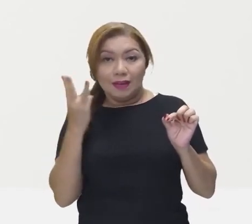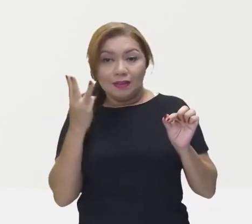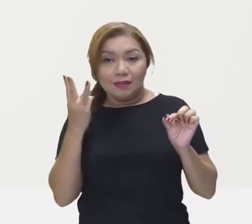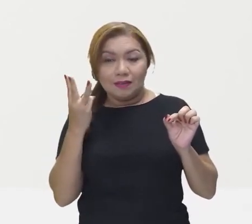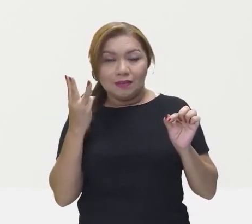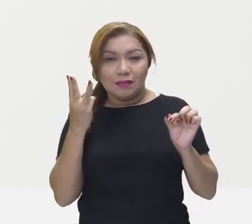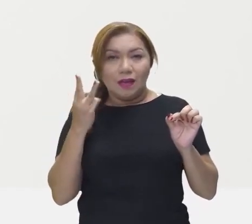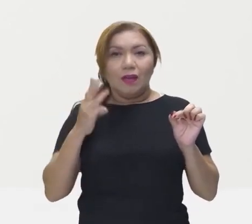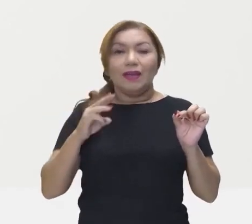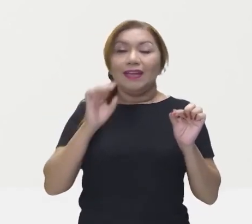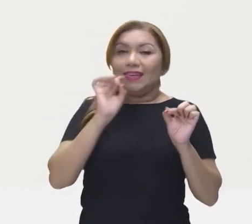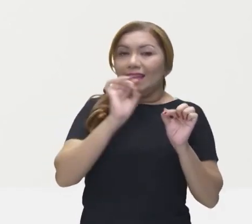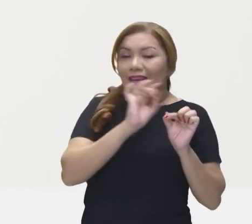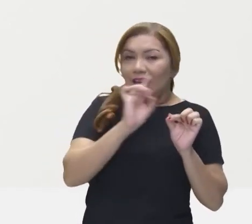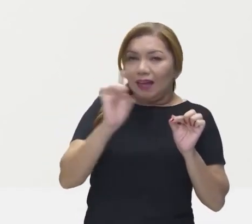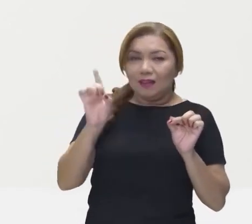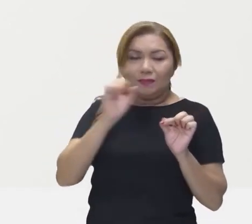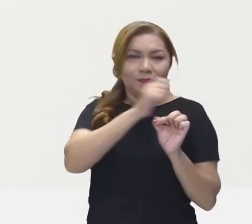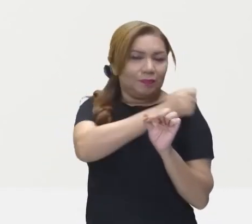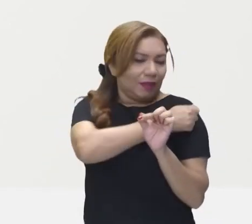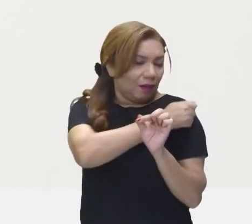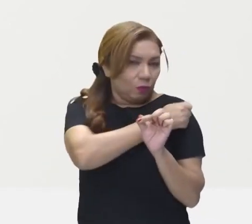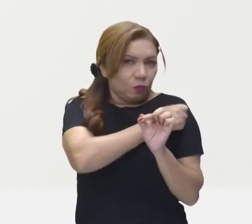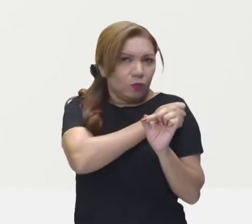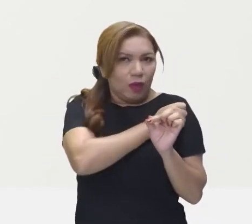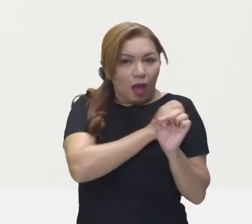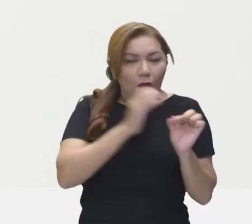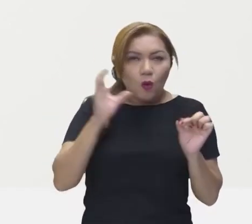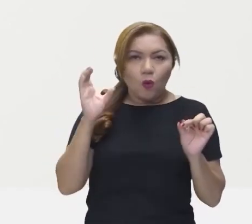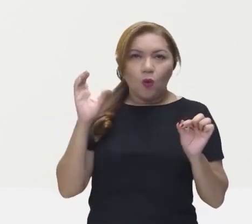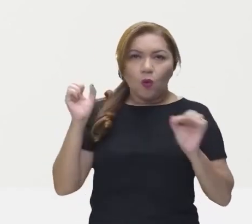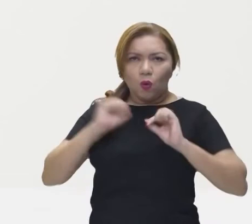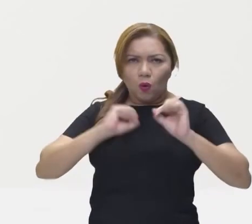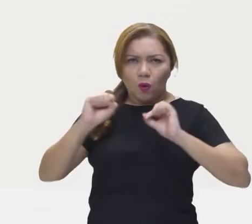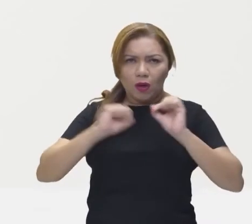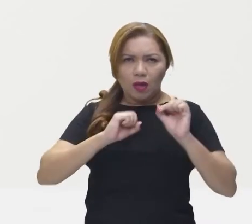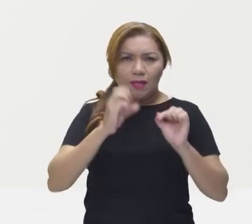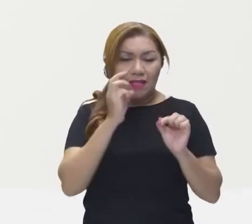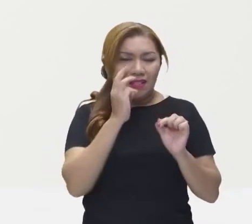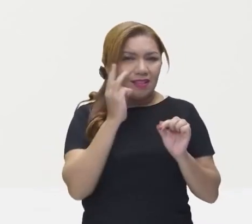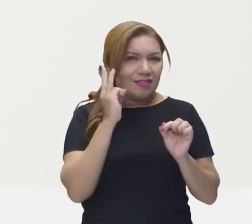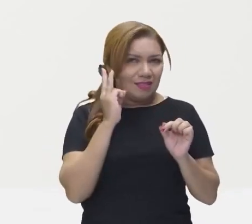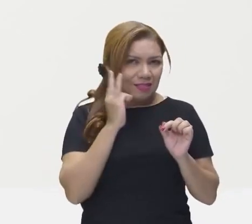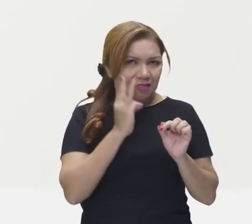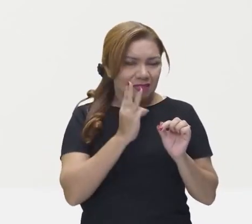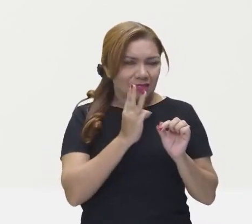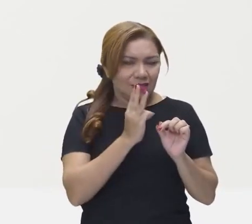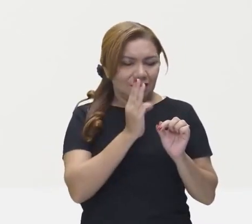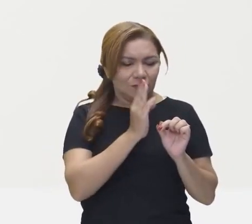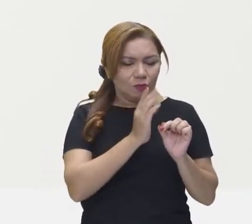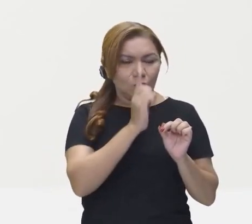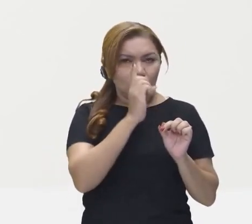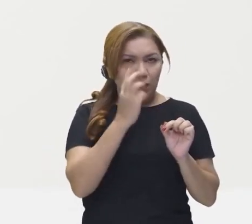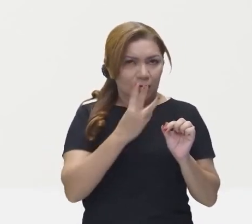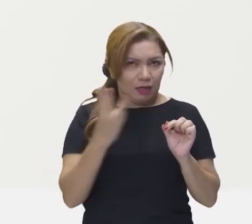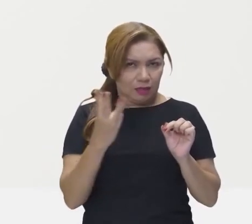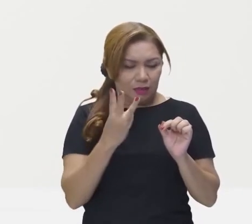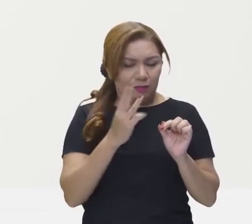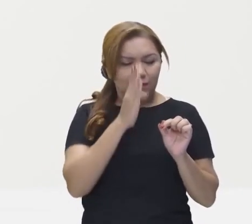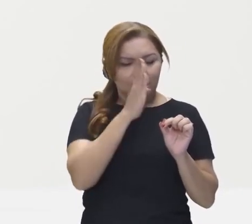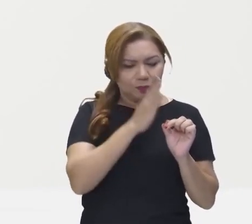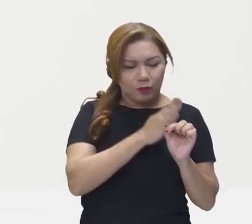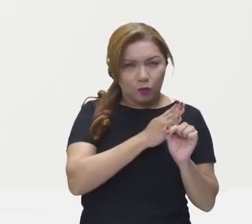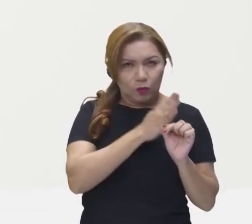um tem que percorrer 1/3. Então nós vamos pegar e dividir esse total do perímetro para 3. Eu